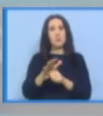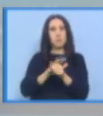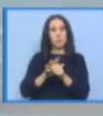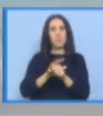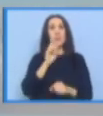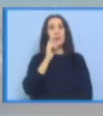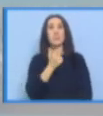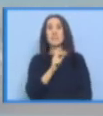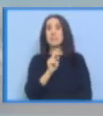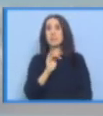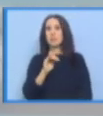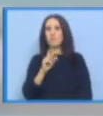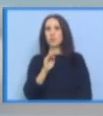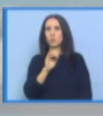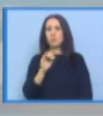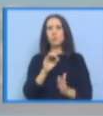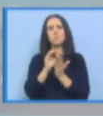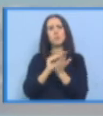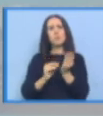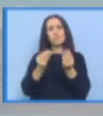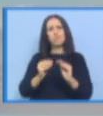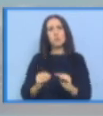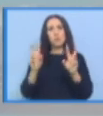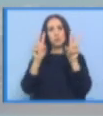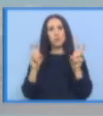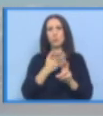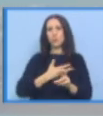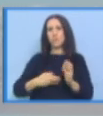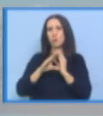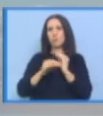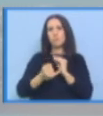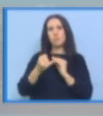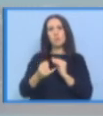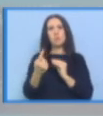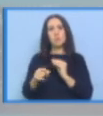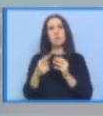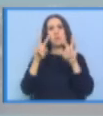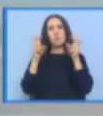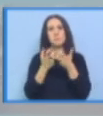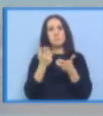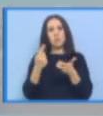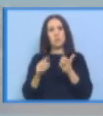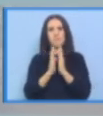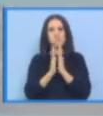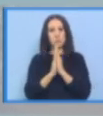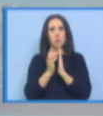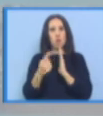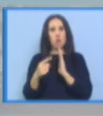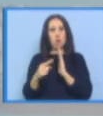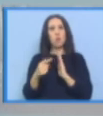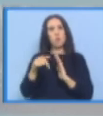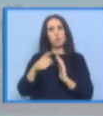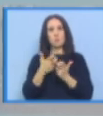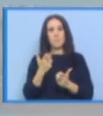Vasconcelos esteve na redação deste documento e é sobre ele que vamos conversar logo após os temas da atualidade religiosa que